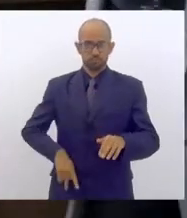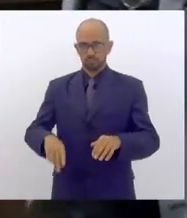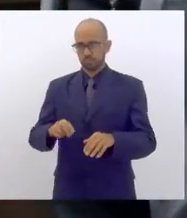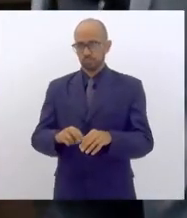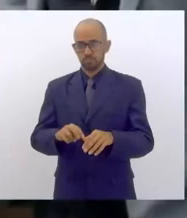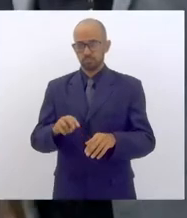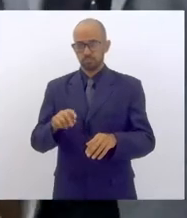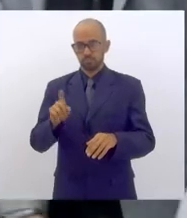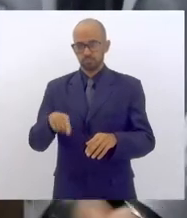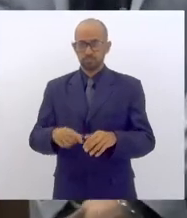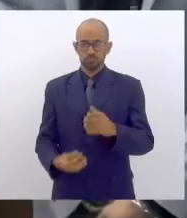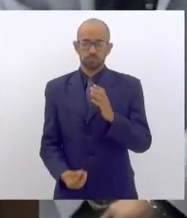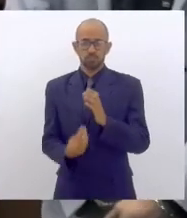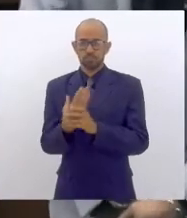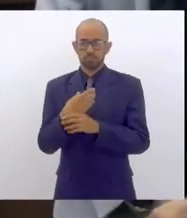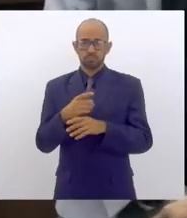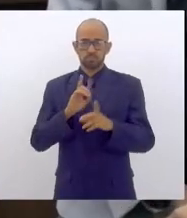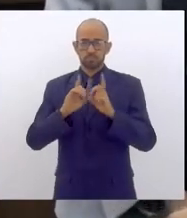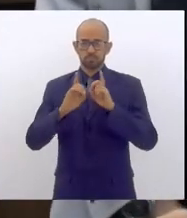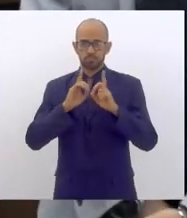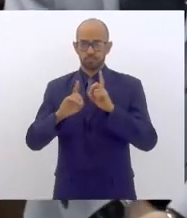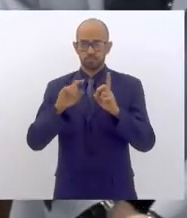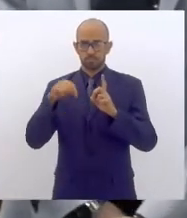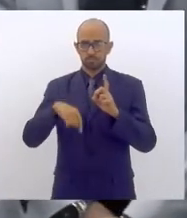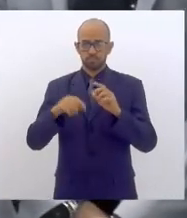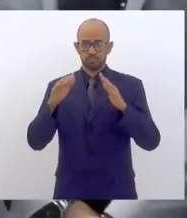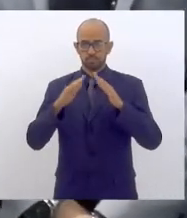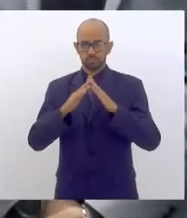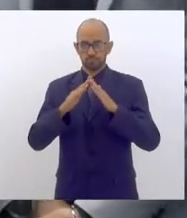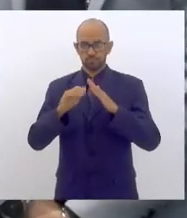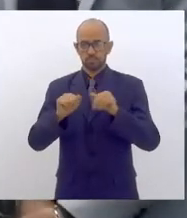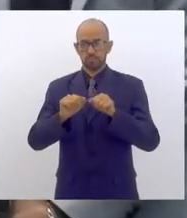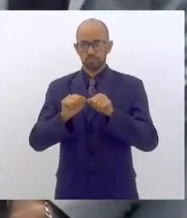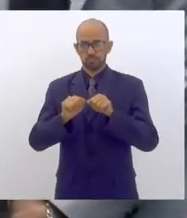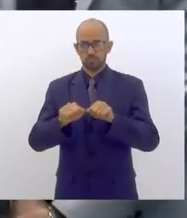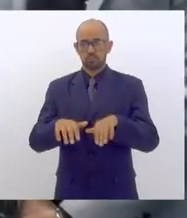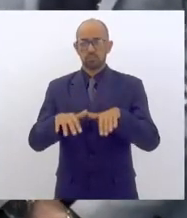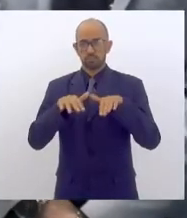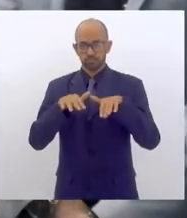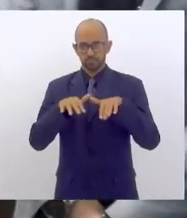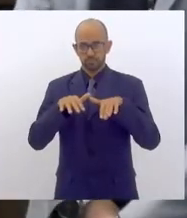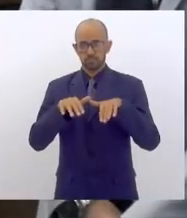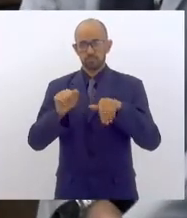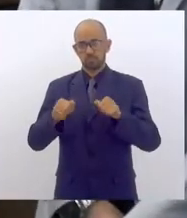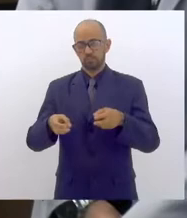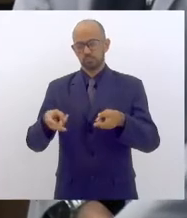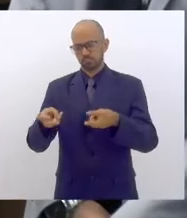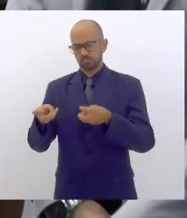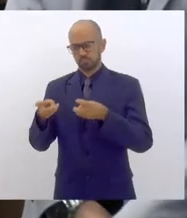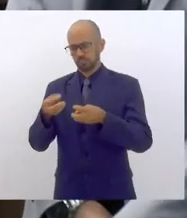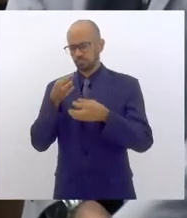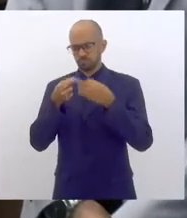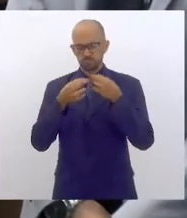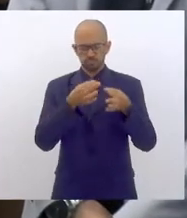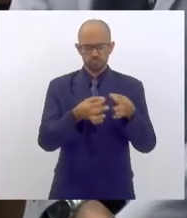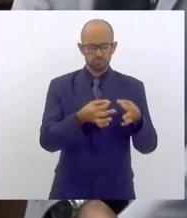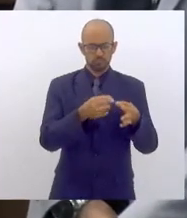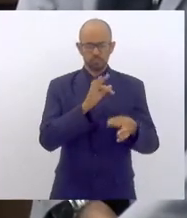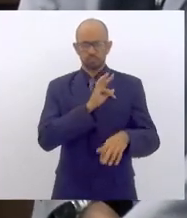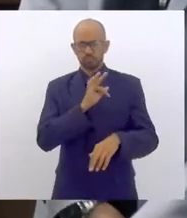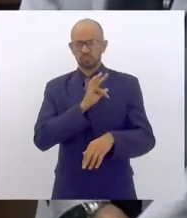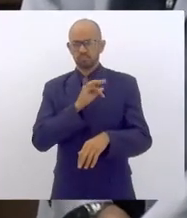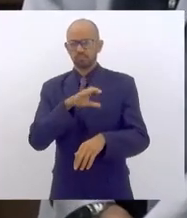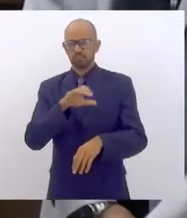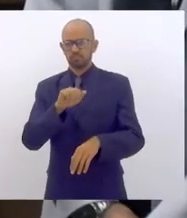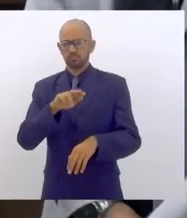foi construída com muito diálogo aqui na casa. Nós fizemos muitas audiências públicas, ouvimos todas as representações da Polícia Civil, com a participação dos deputados